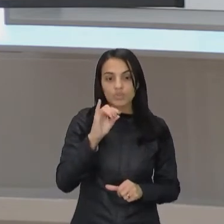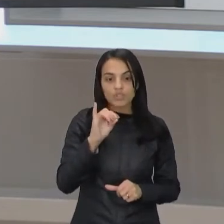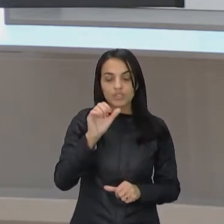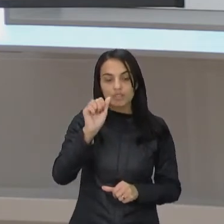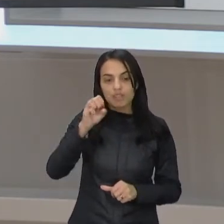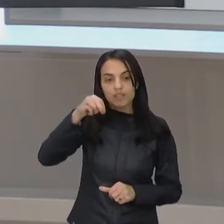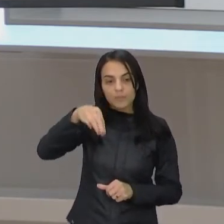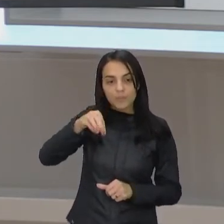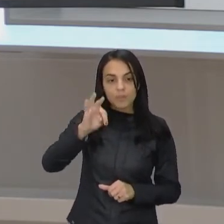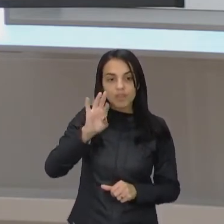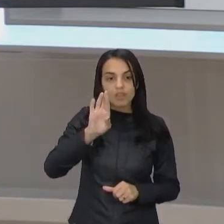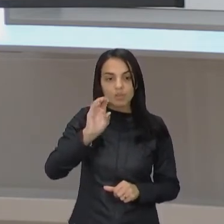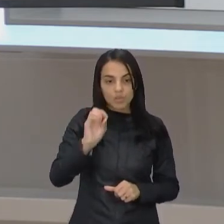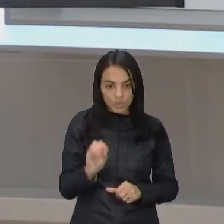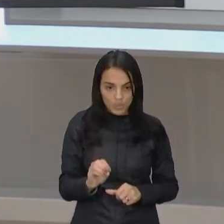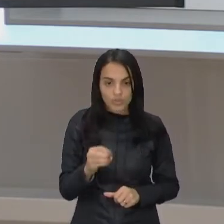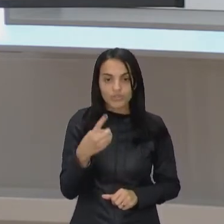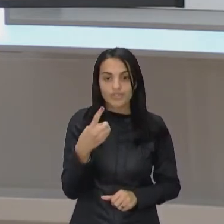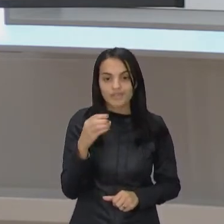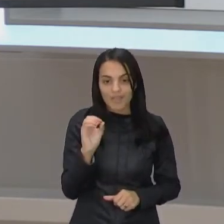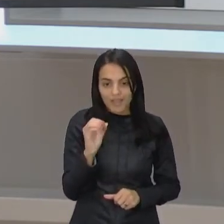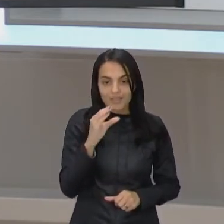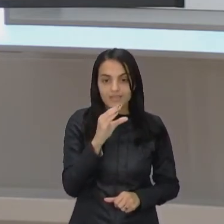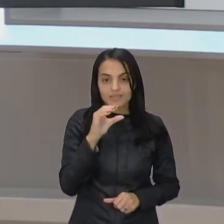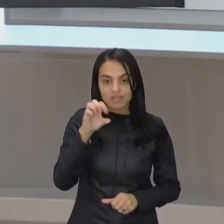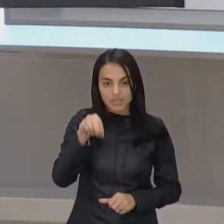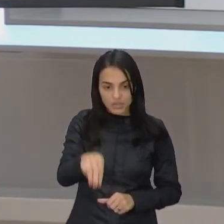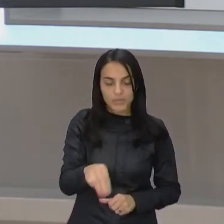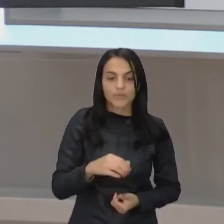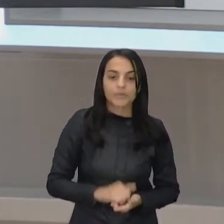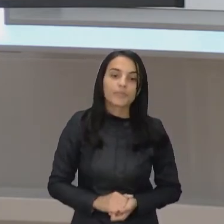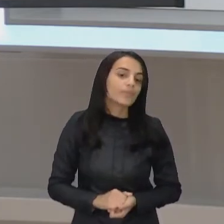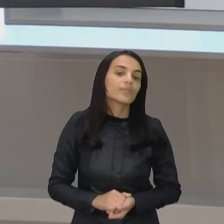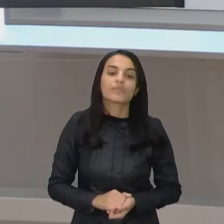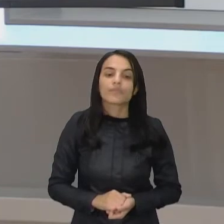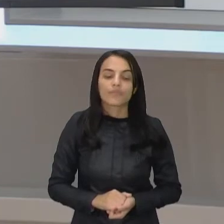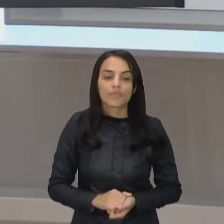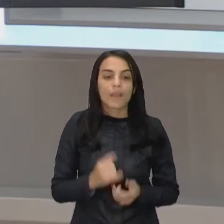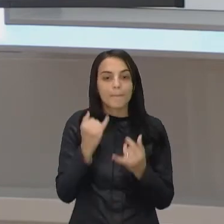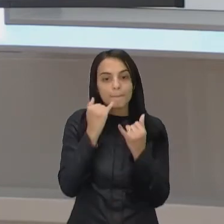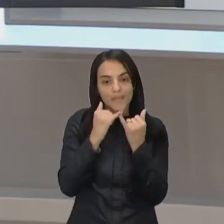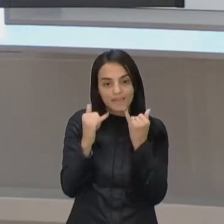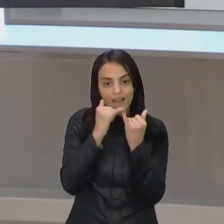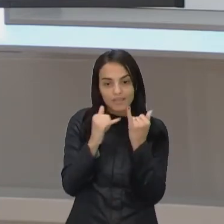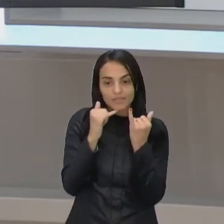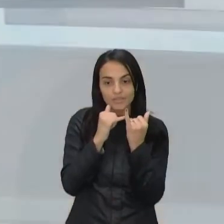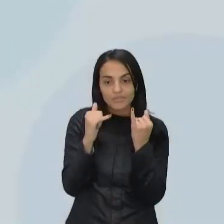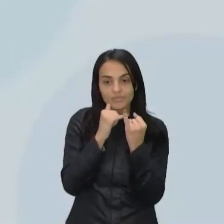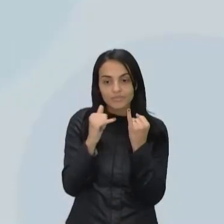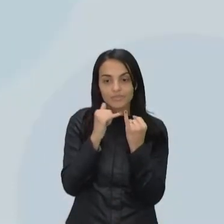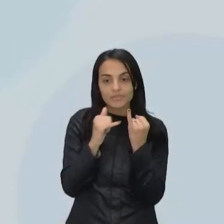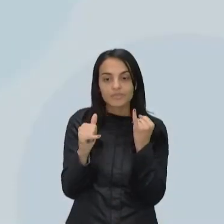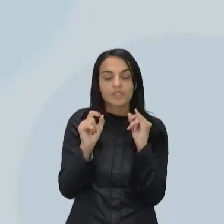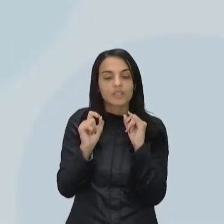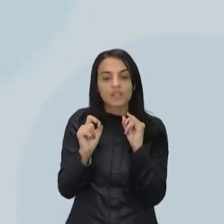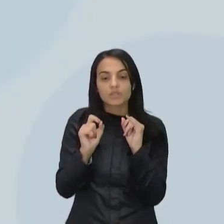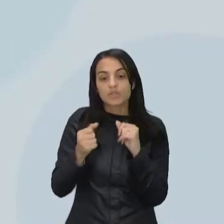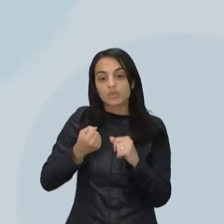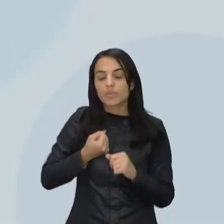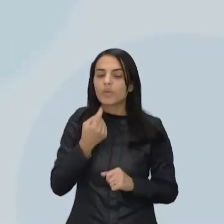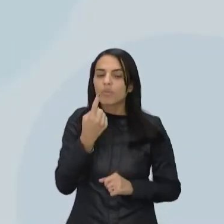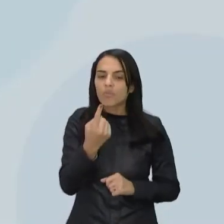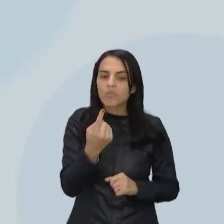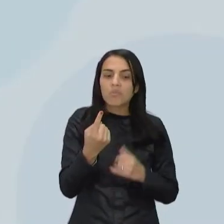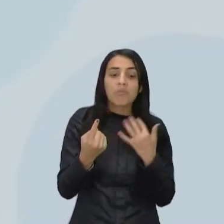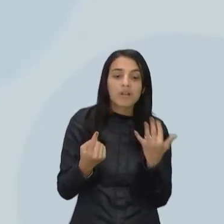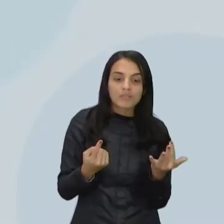10 centímetros. Como o raio é metade, é só pegar metade disso, né? A metade de 1, quanto que é?